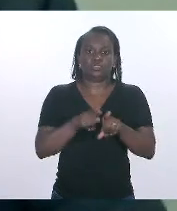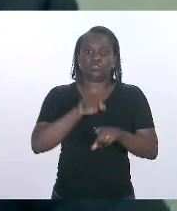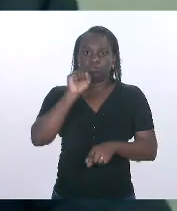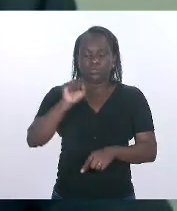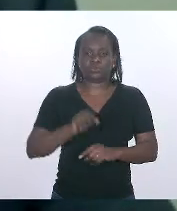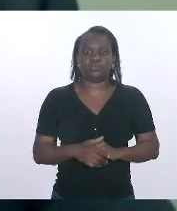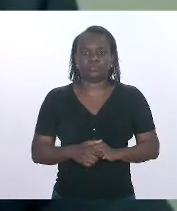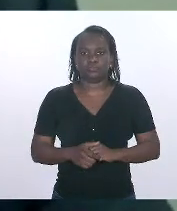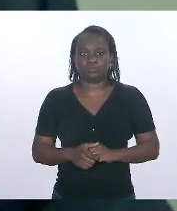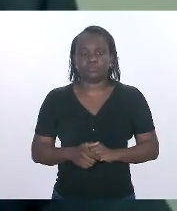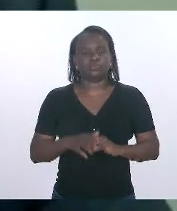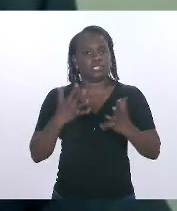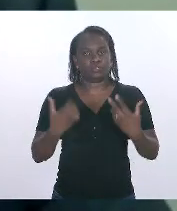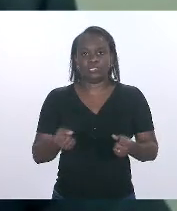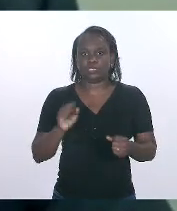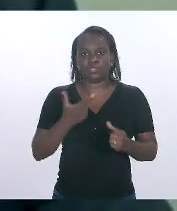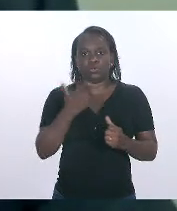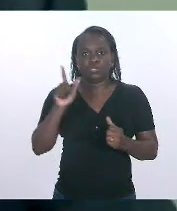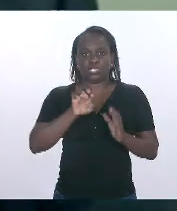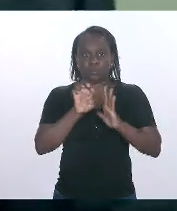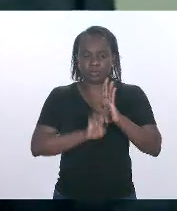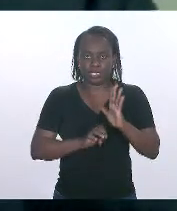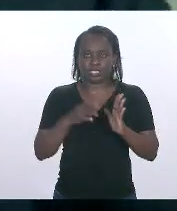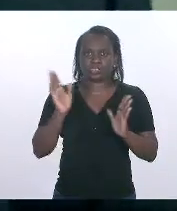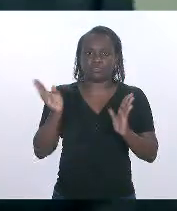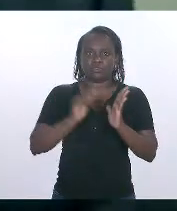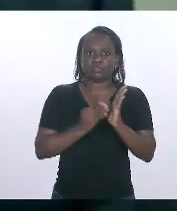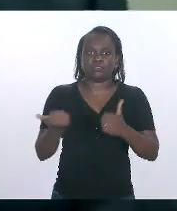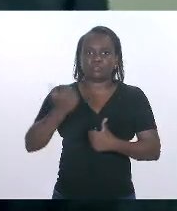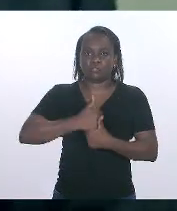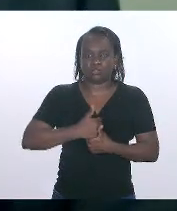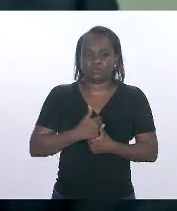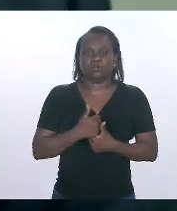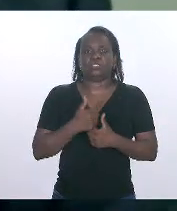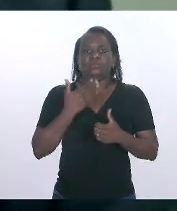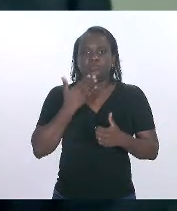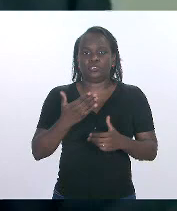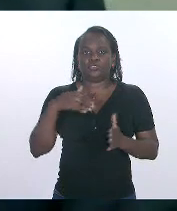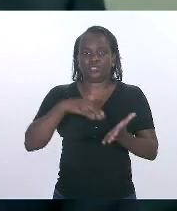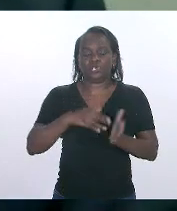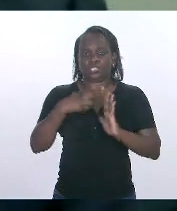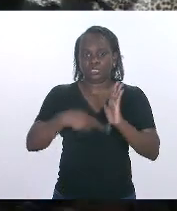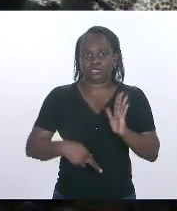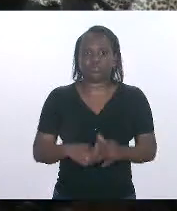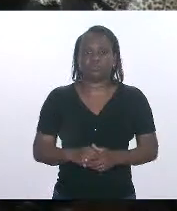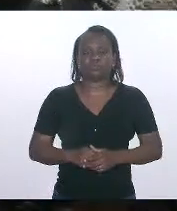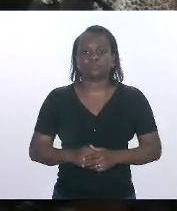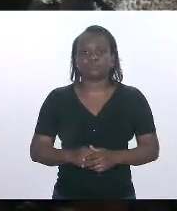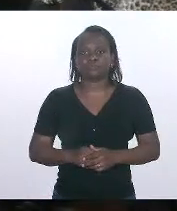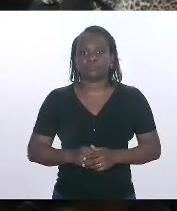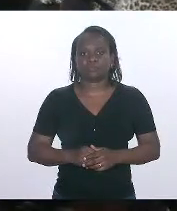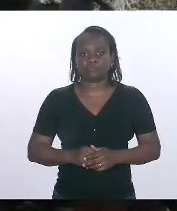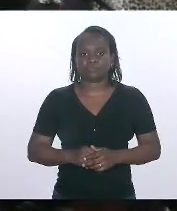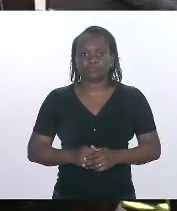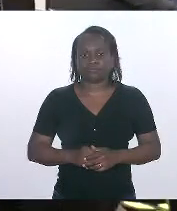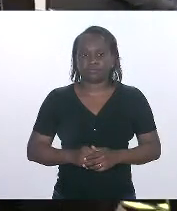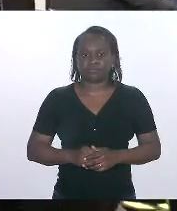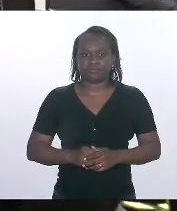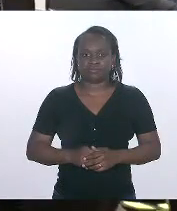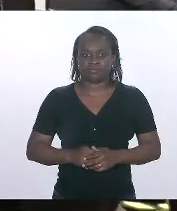8. Contrário às demais emendas, concluindo por substitutivo, pedindo forma final de redação.